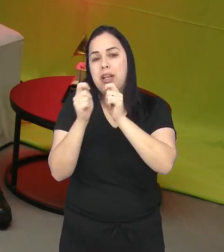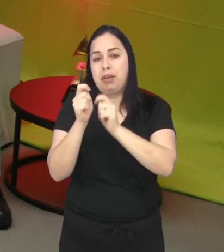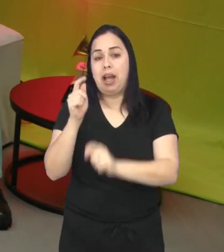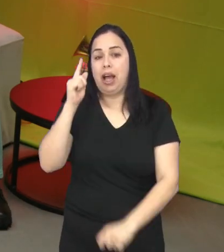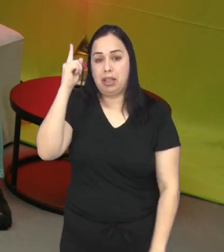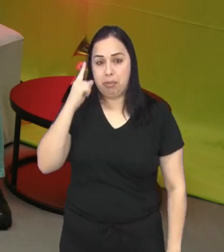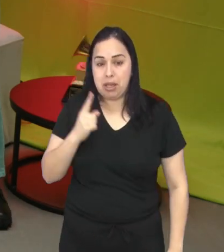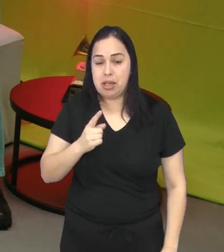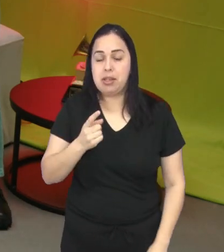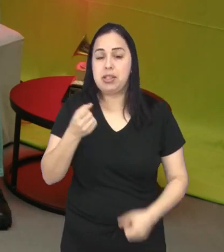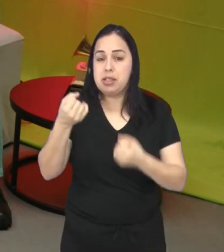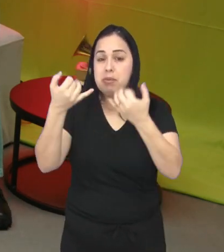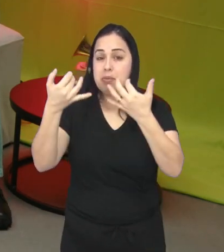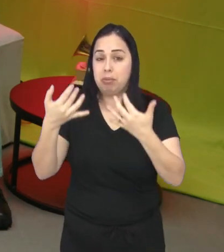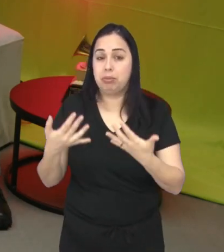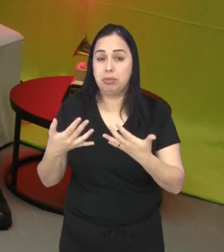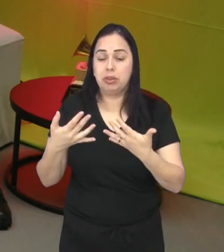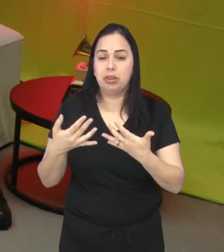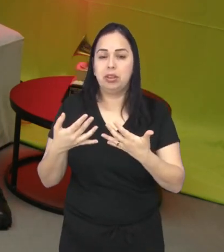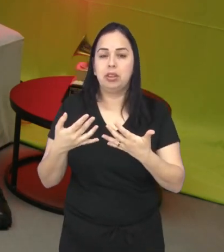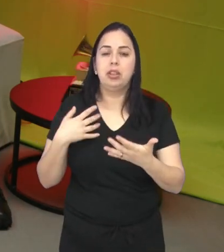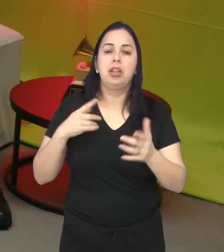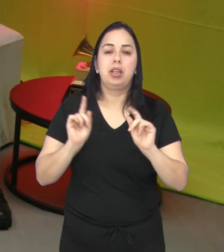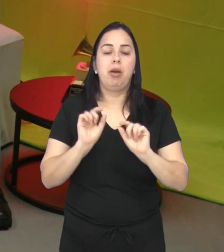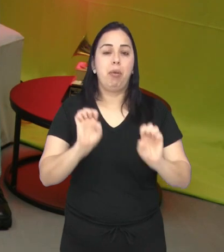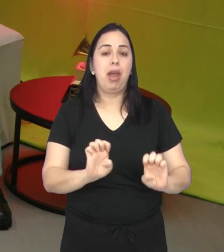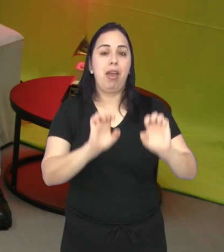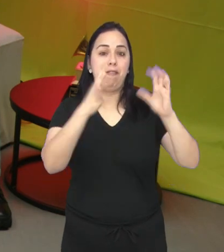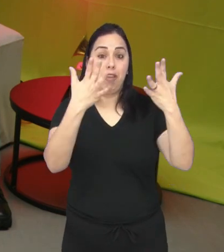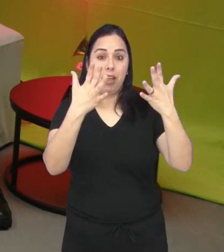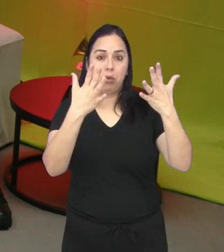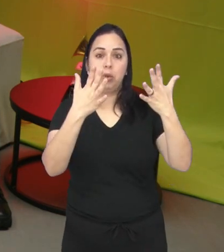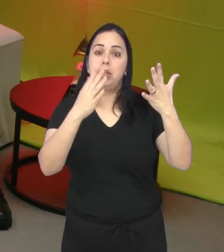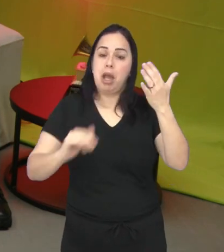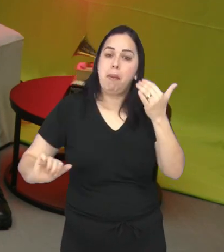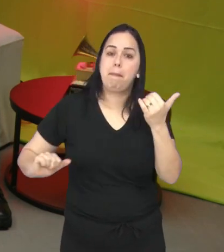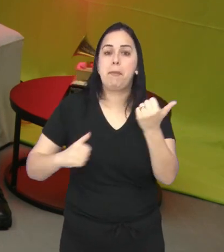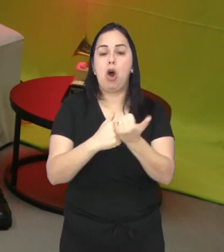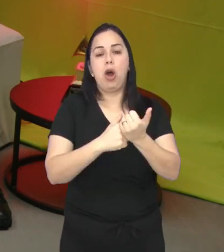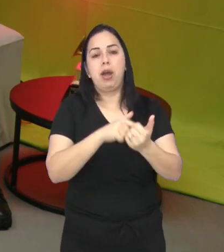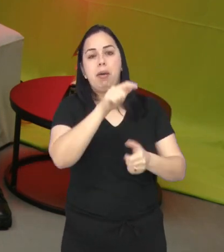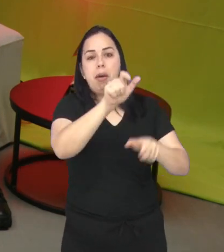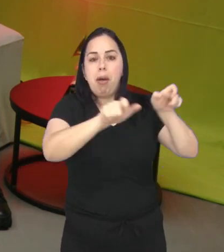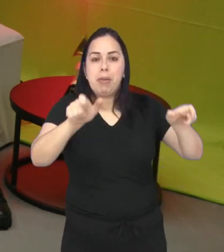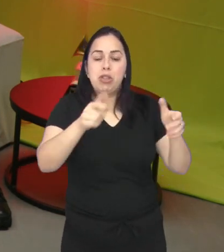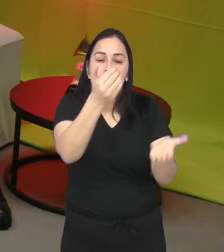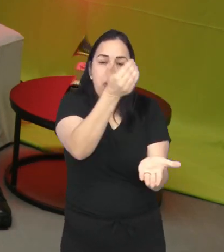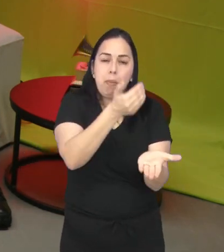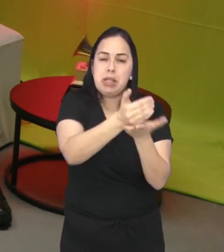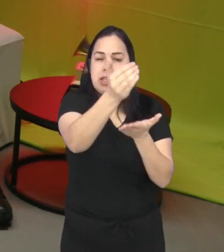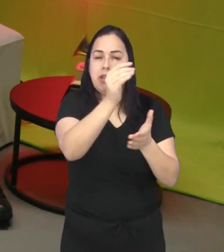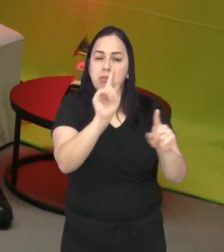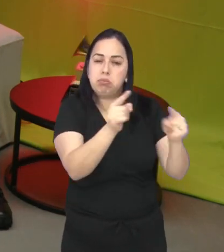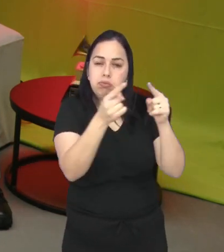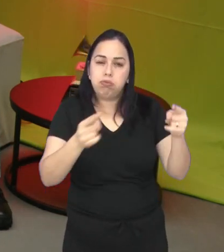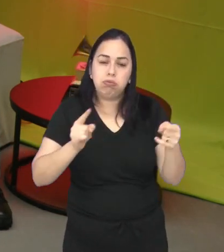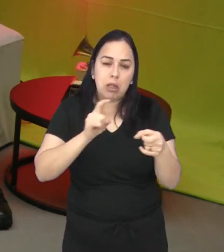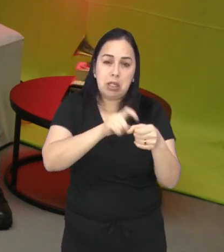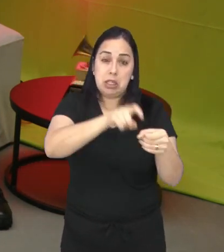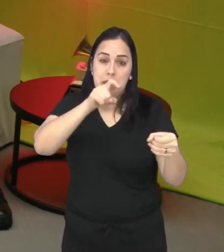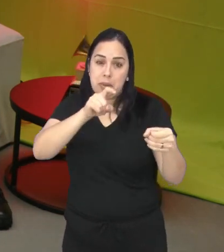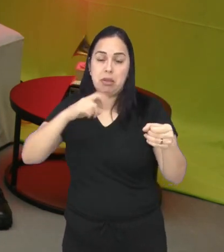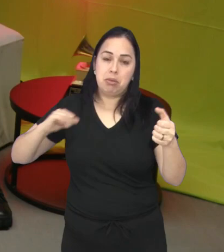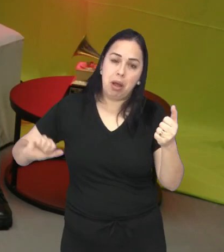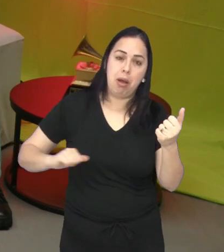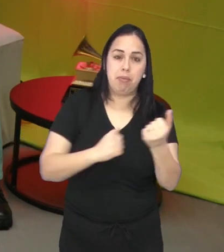falar de um projeto, o Start Music, que tem como proposta apoiar músicos da região que estão iniciando a carreira e assim fomentar a